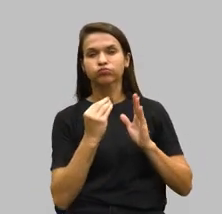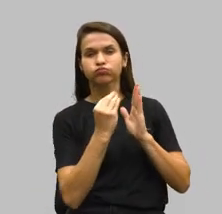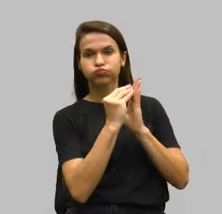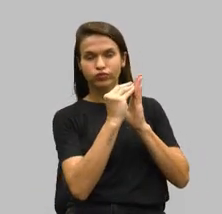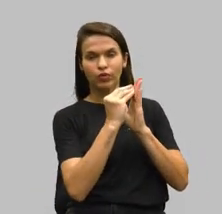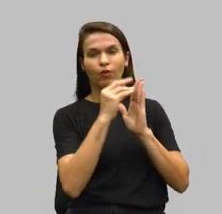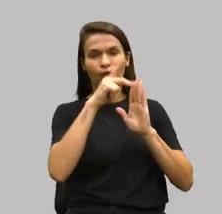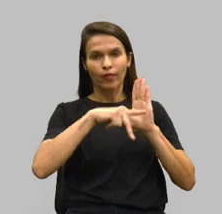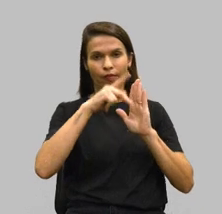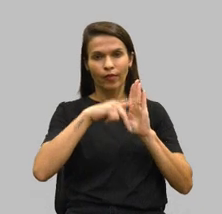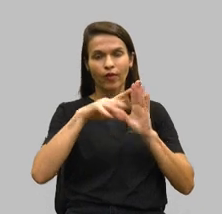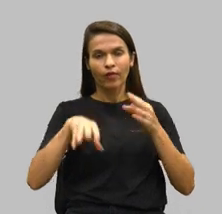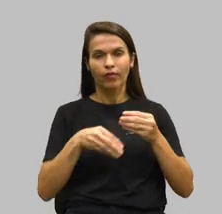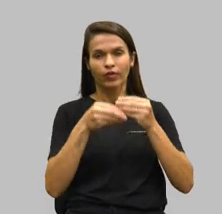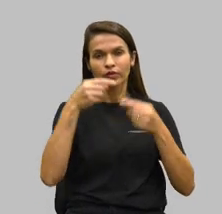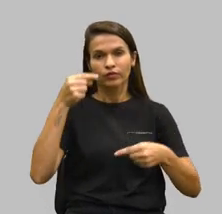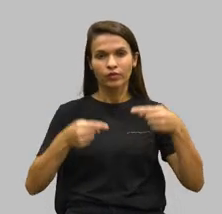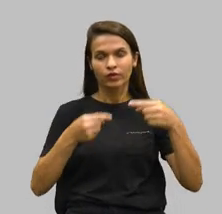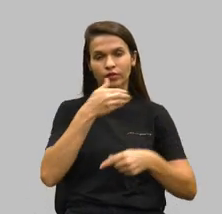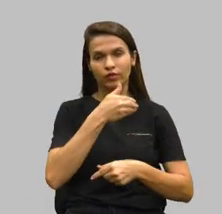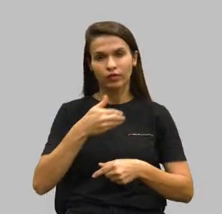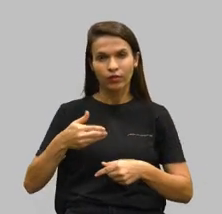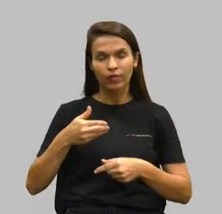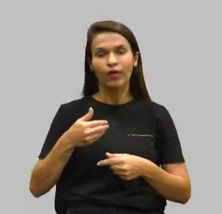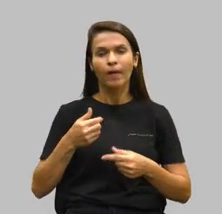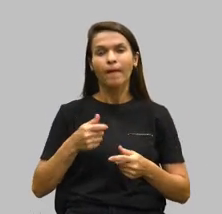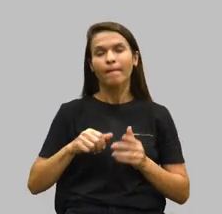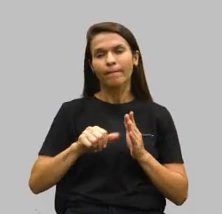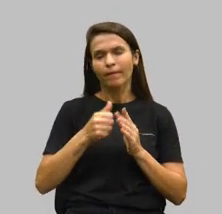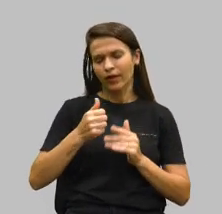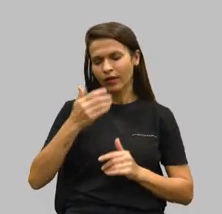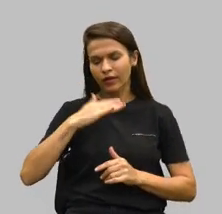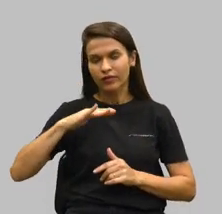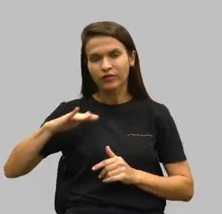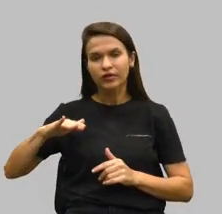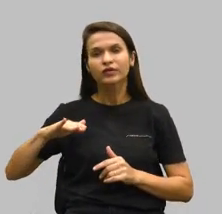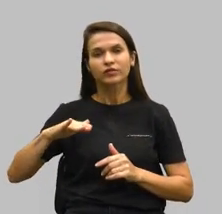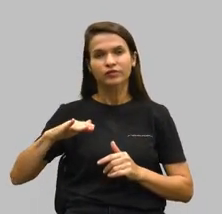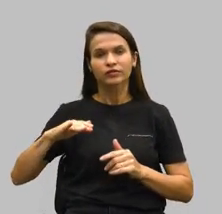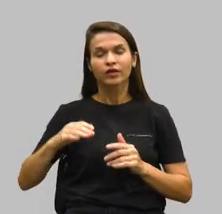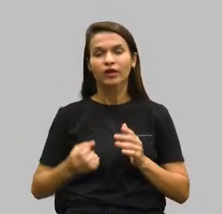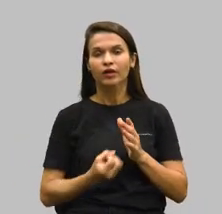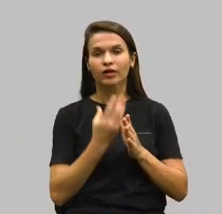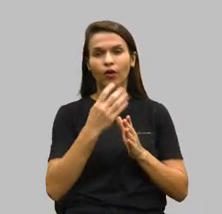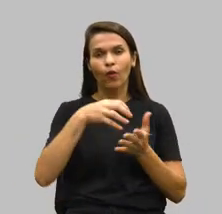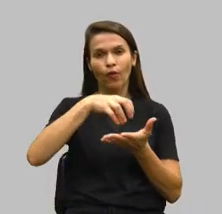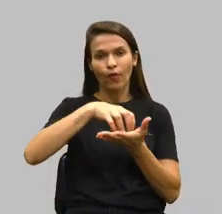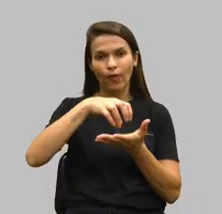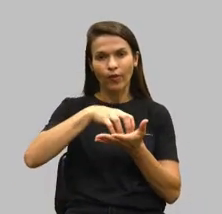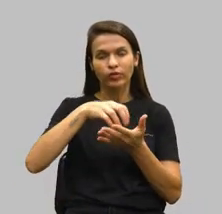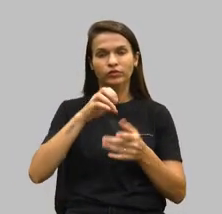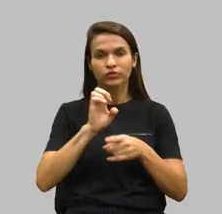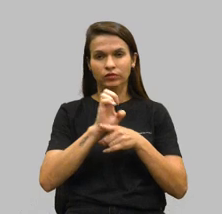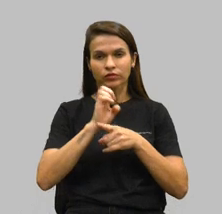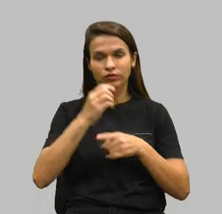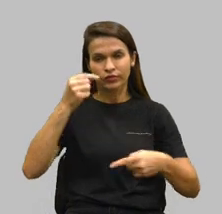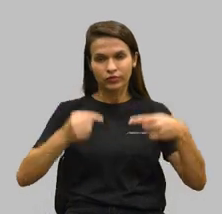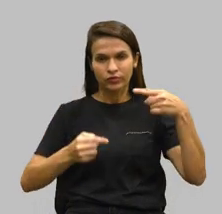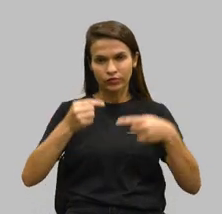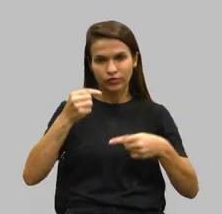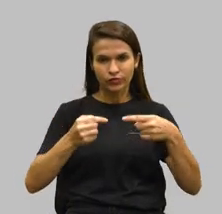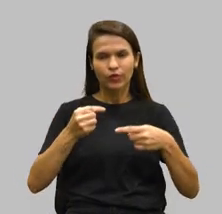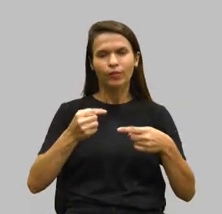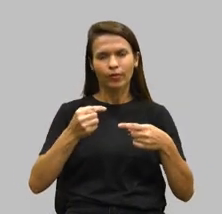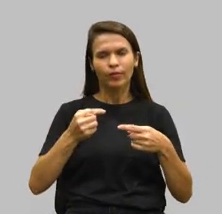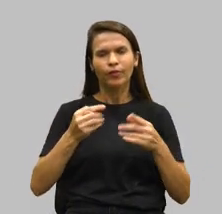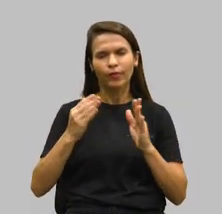implementação de políticas públicas para primeira infância instituindo assim comitê Estadual intersetorial de políticas para primeira infância